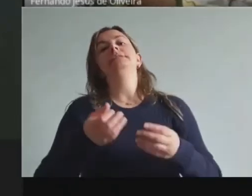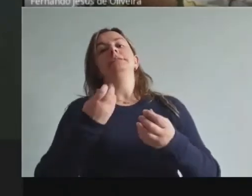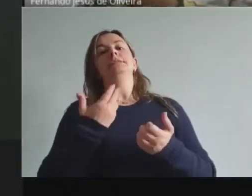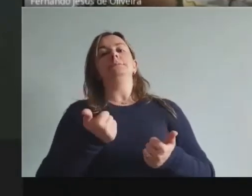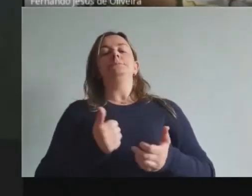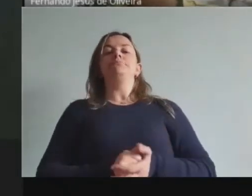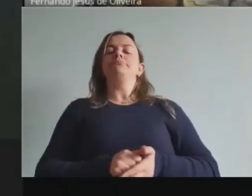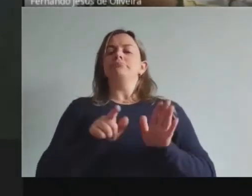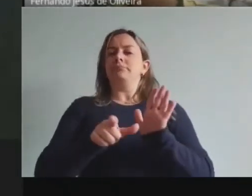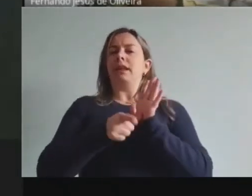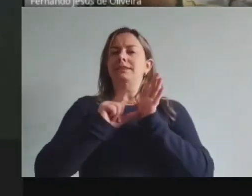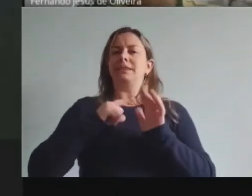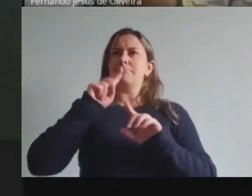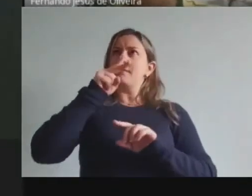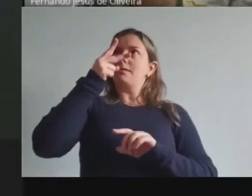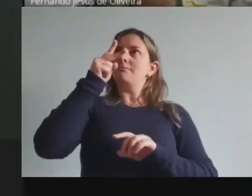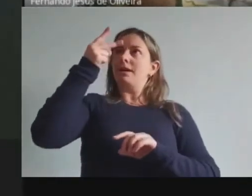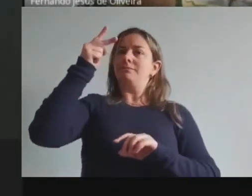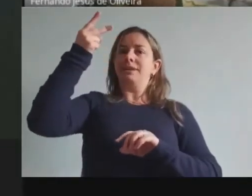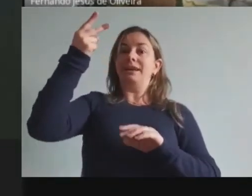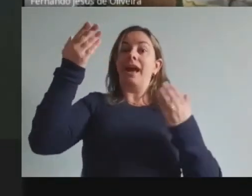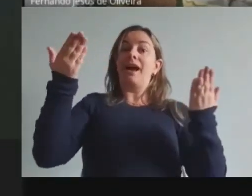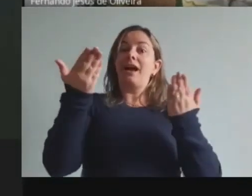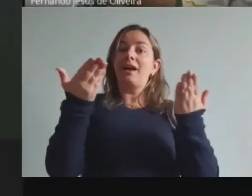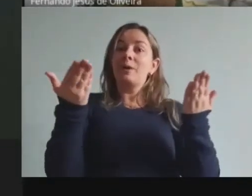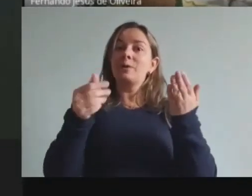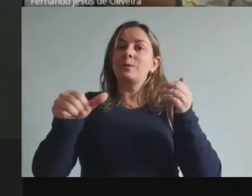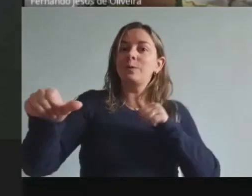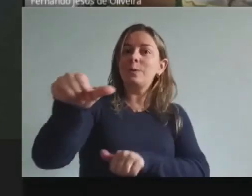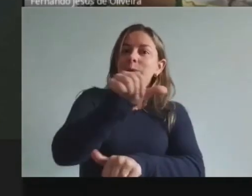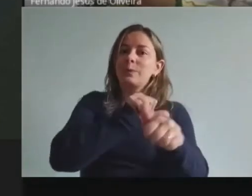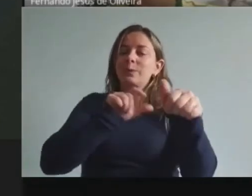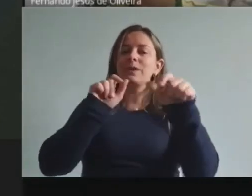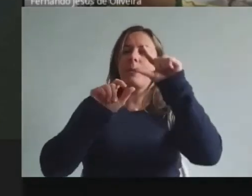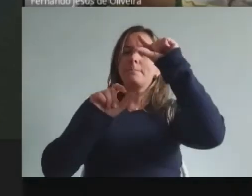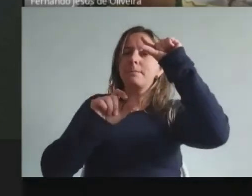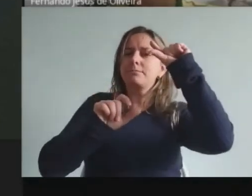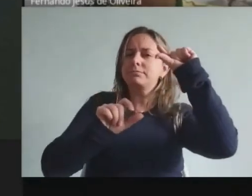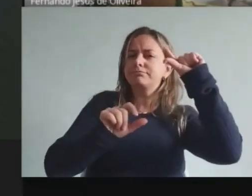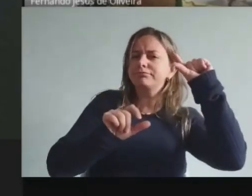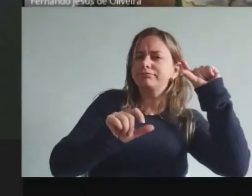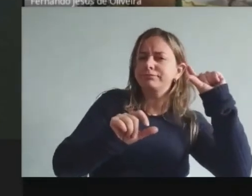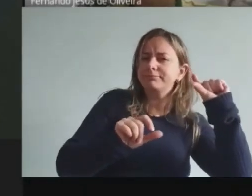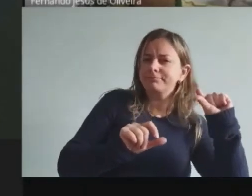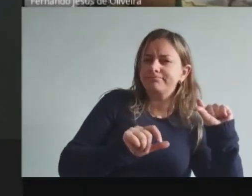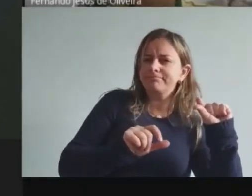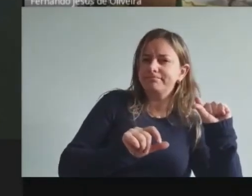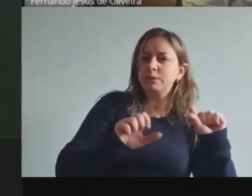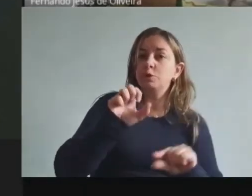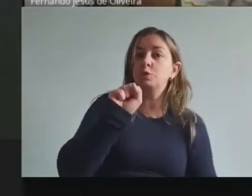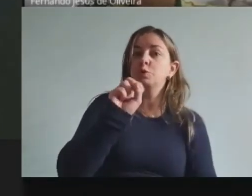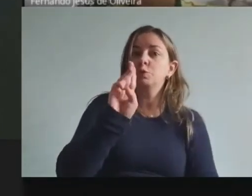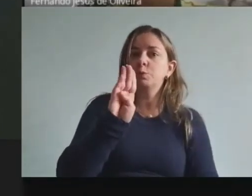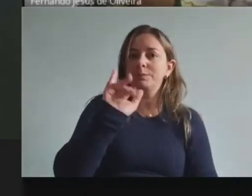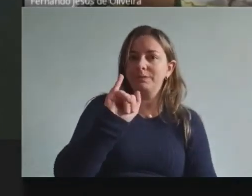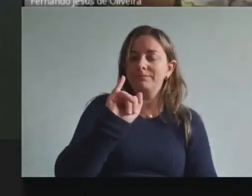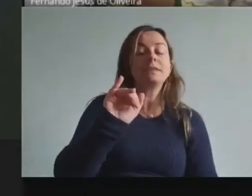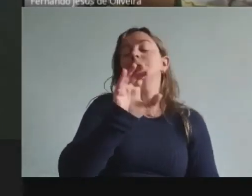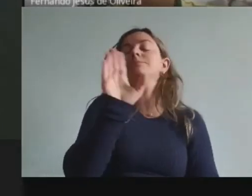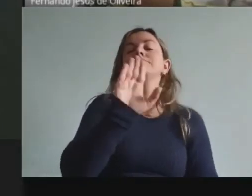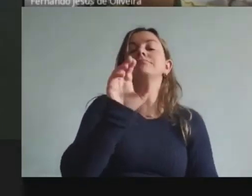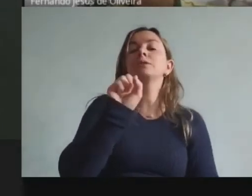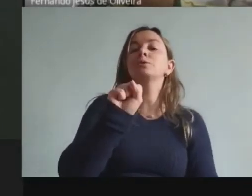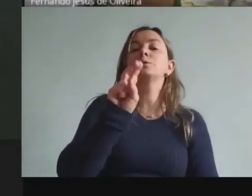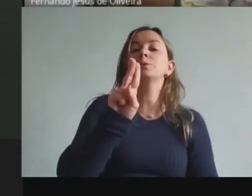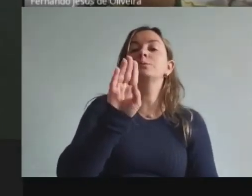Muito bem, e da mesma forma que você tem os múltiplos, agora eu vou apresentar para vocês os submúltiplos, tá? Quais